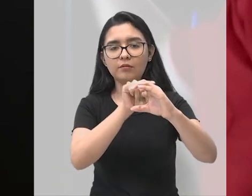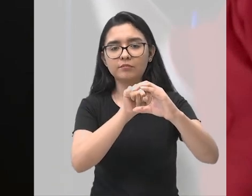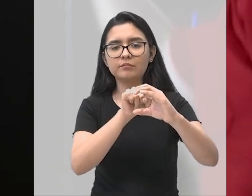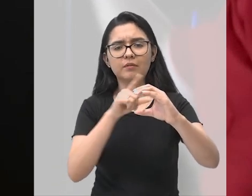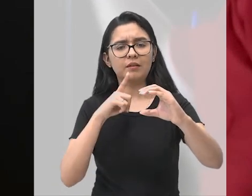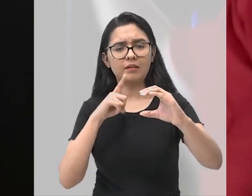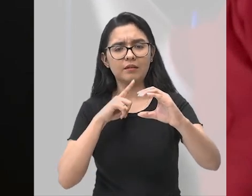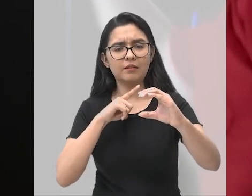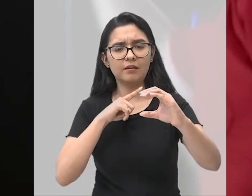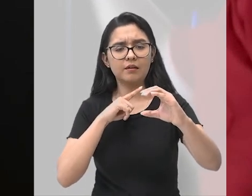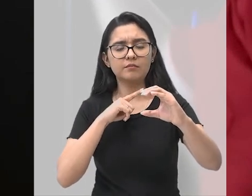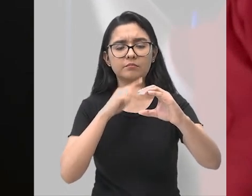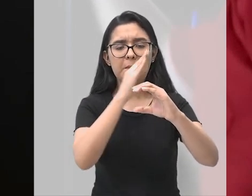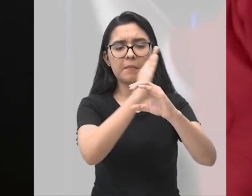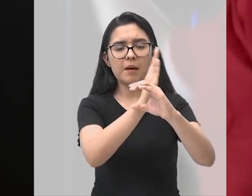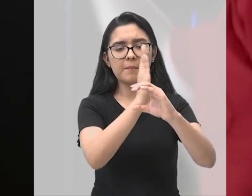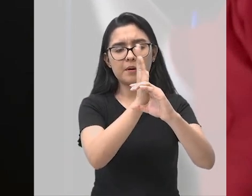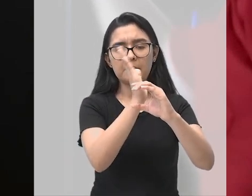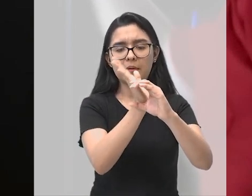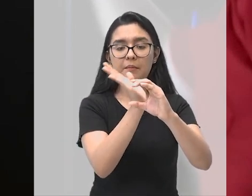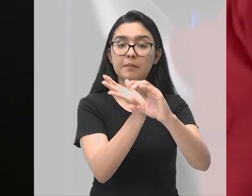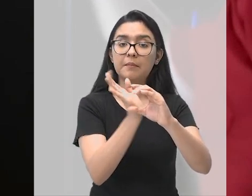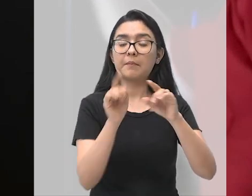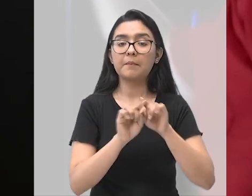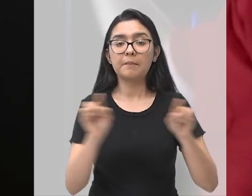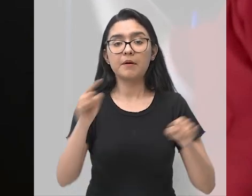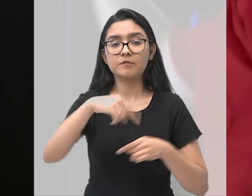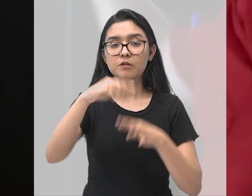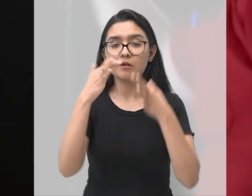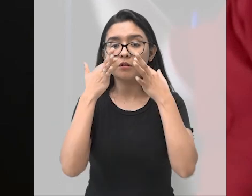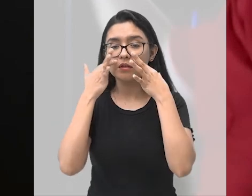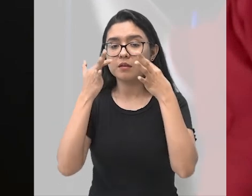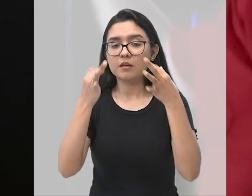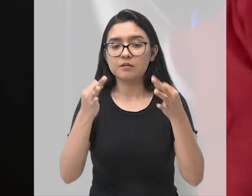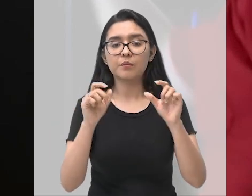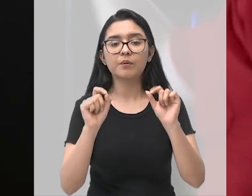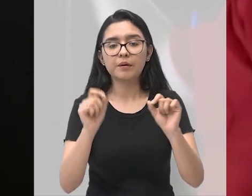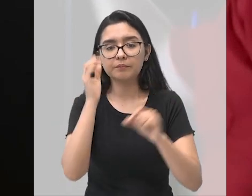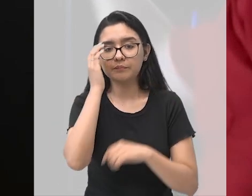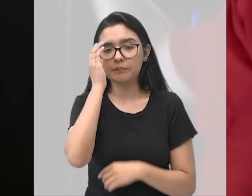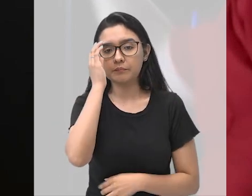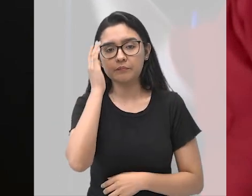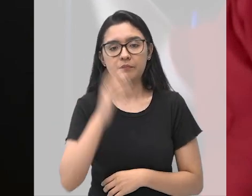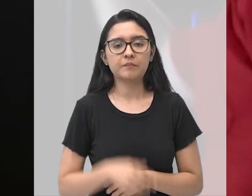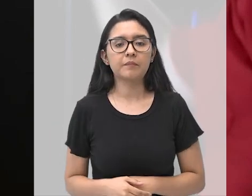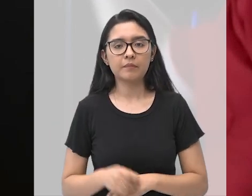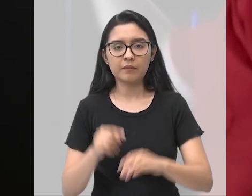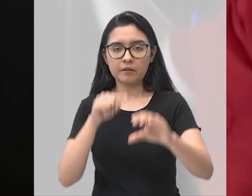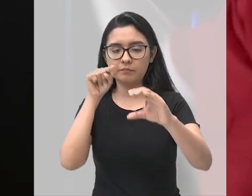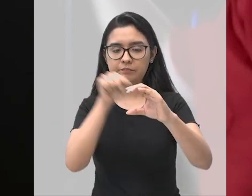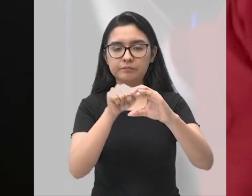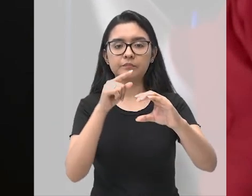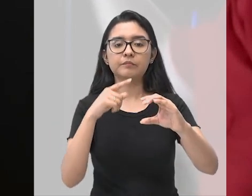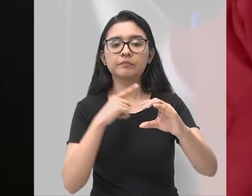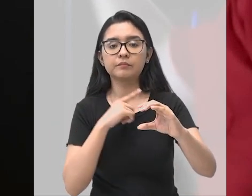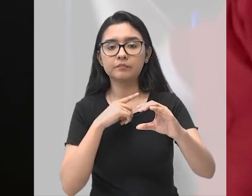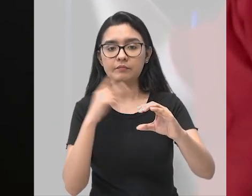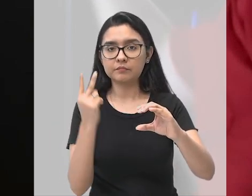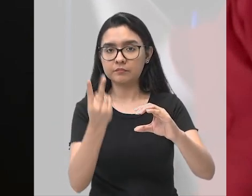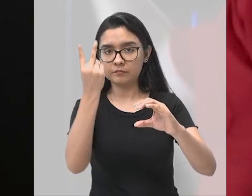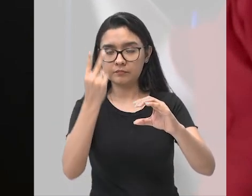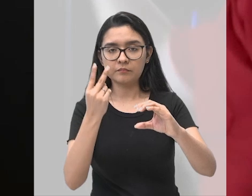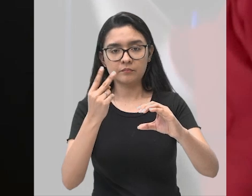a jogada, lembrando que cada atleta, cada jogador tem direito a 2 jogadas. Prosseguindo, nós